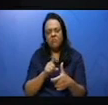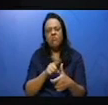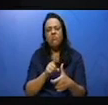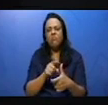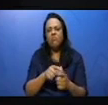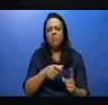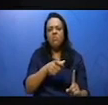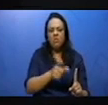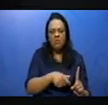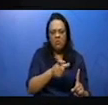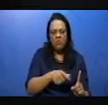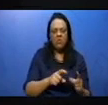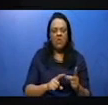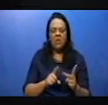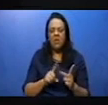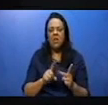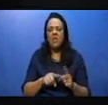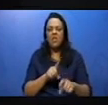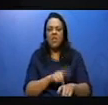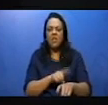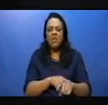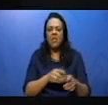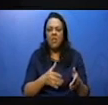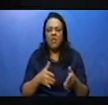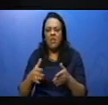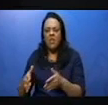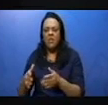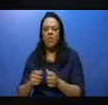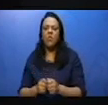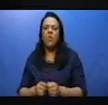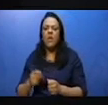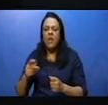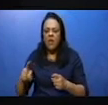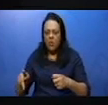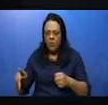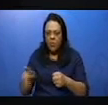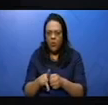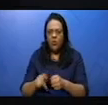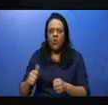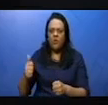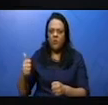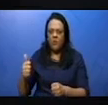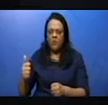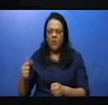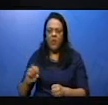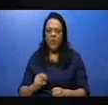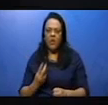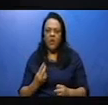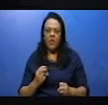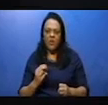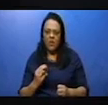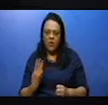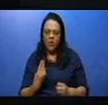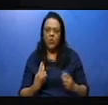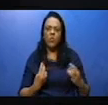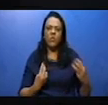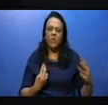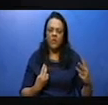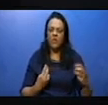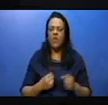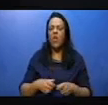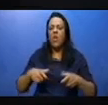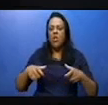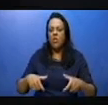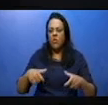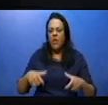personagens, ela tem um enredo, foco narrativo, o lugar, que é chamado de espaço. Então, nós